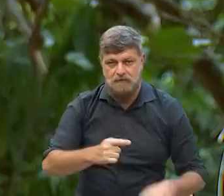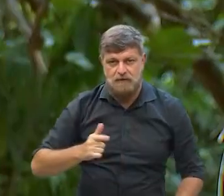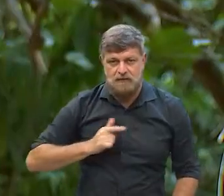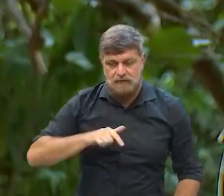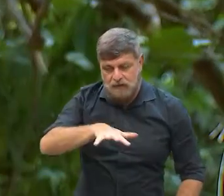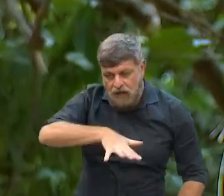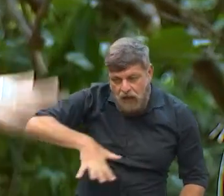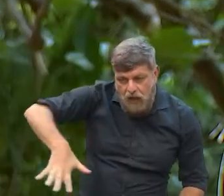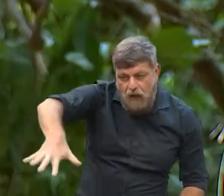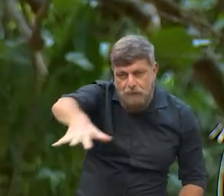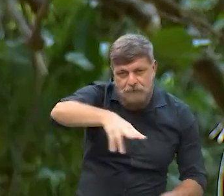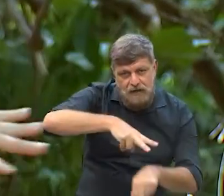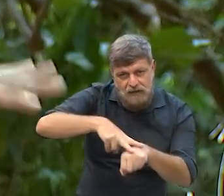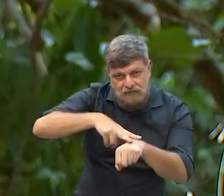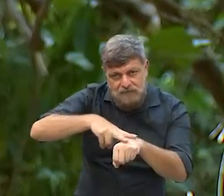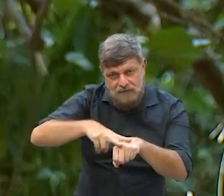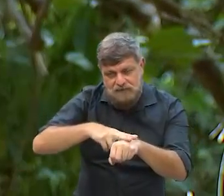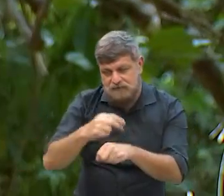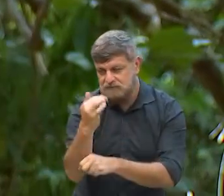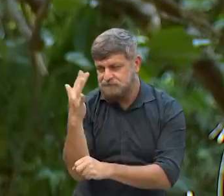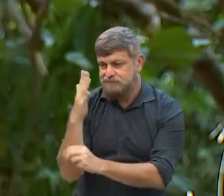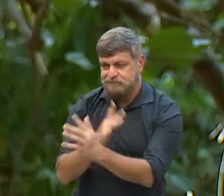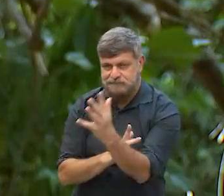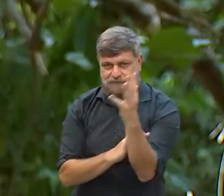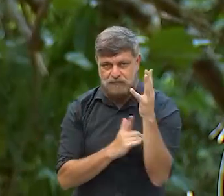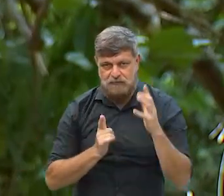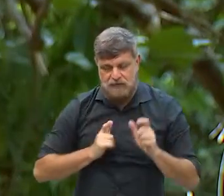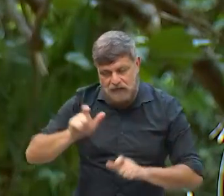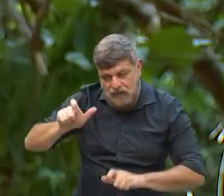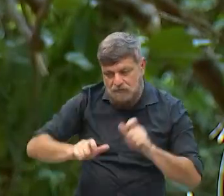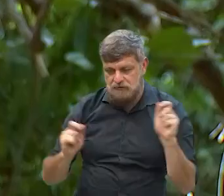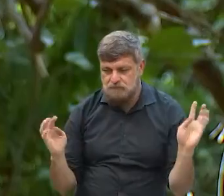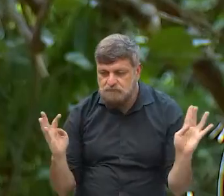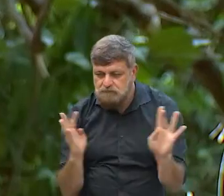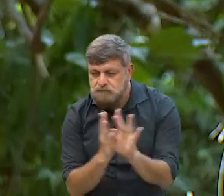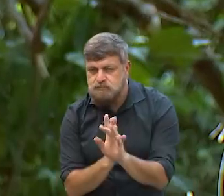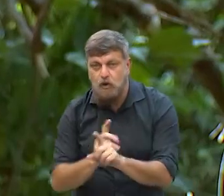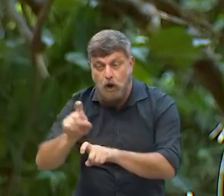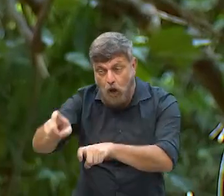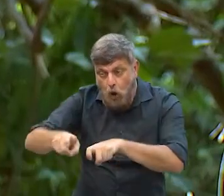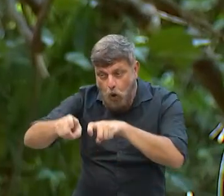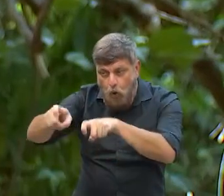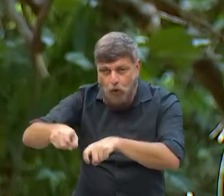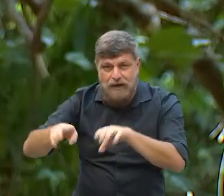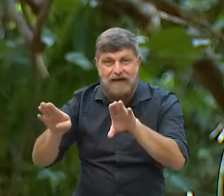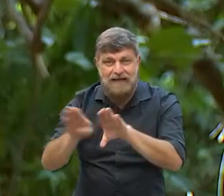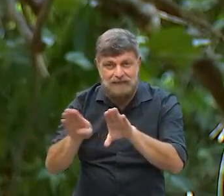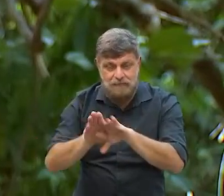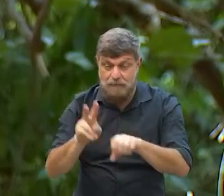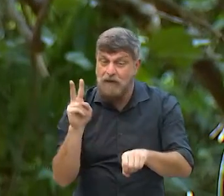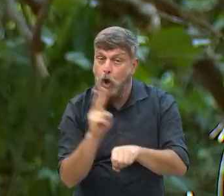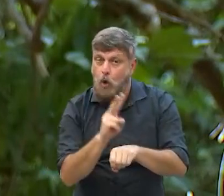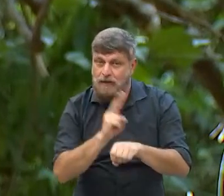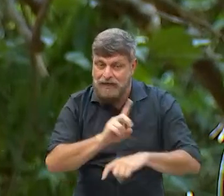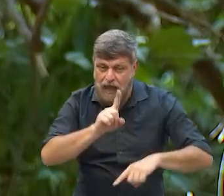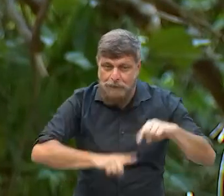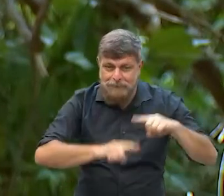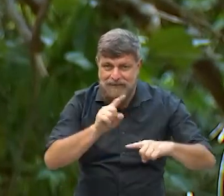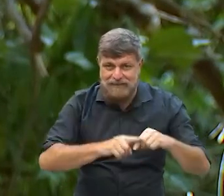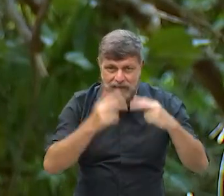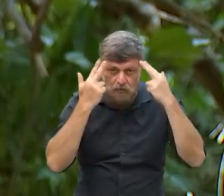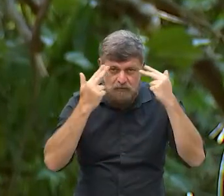do território em que tem toda essa compatibilização de usos urbanos, usos rurais também, com a proteção dos recursos naturais, geralmente